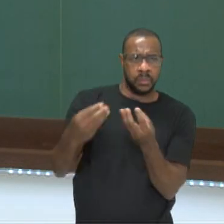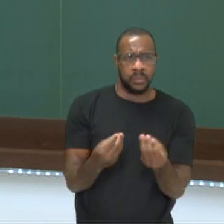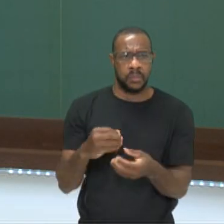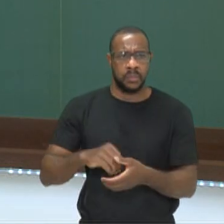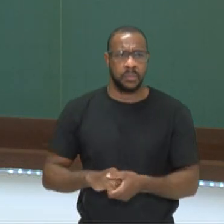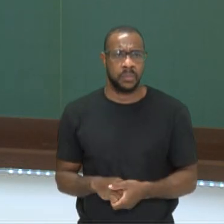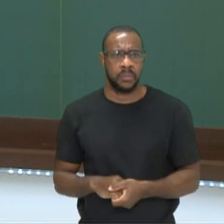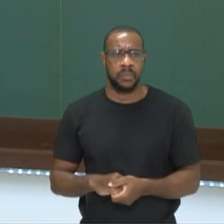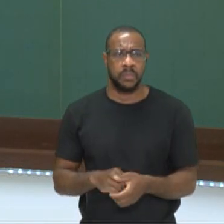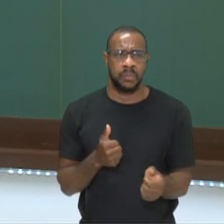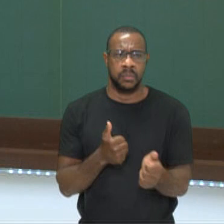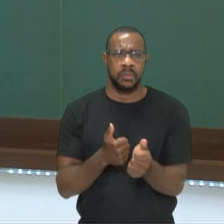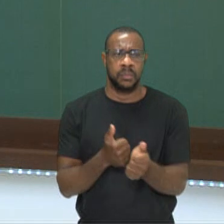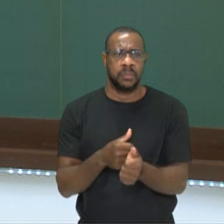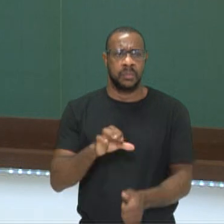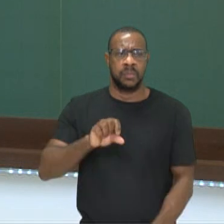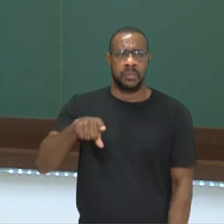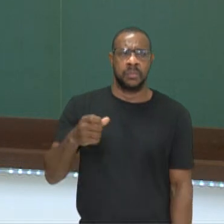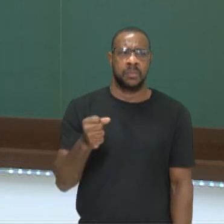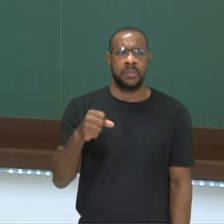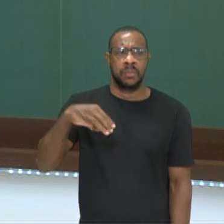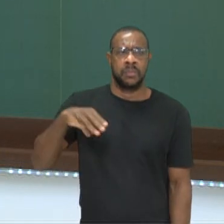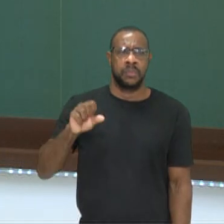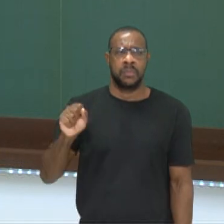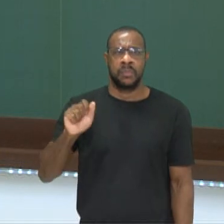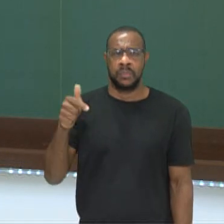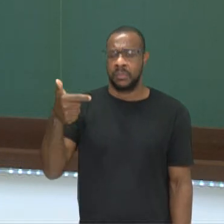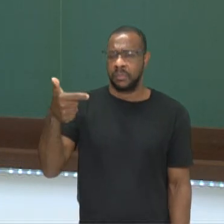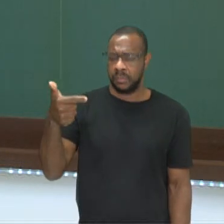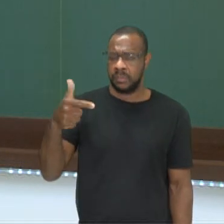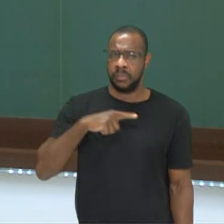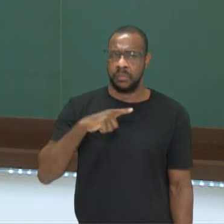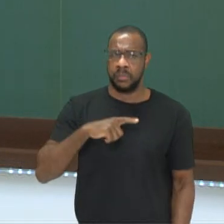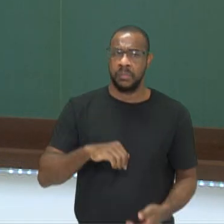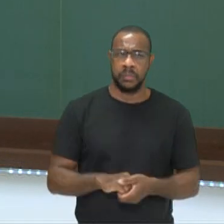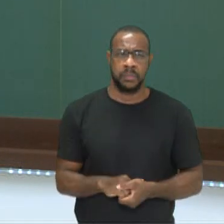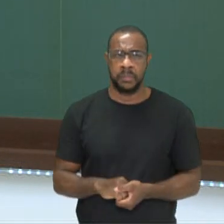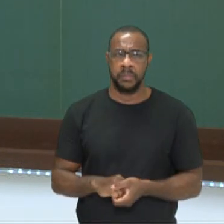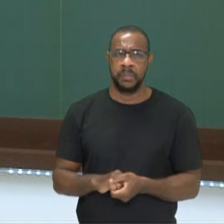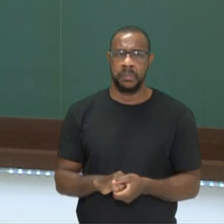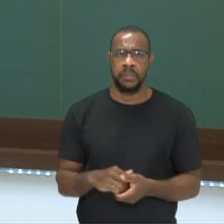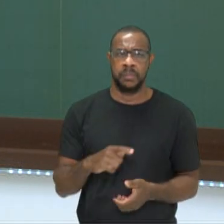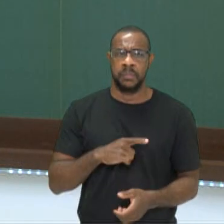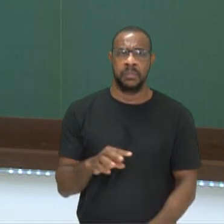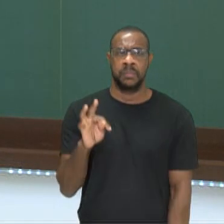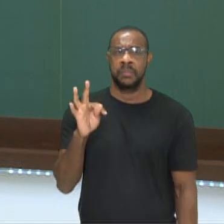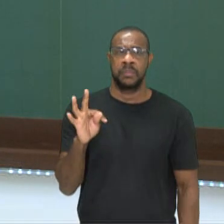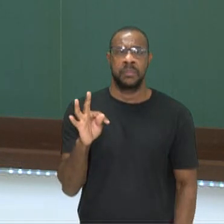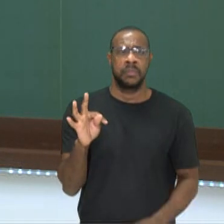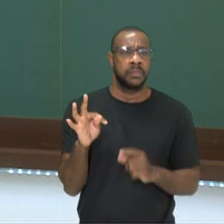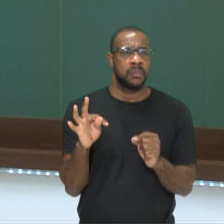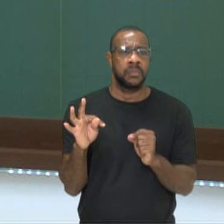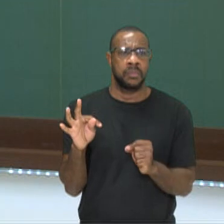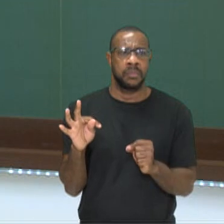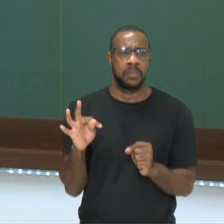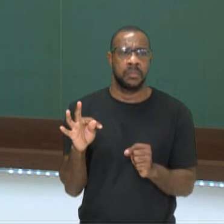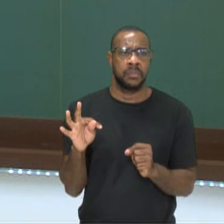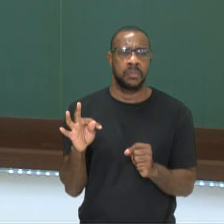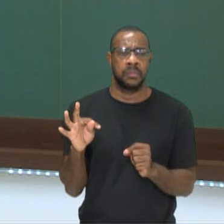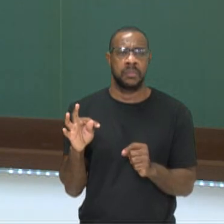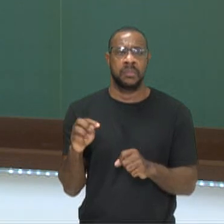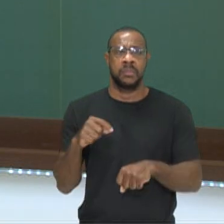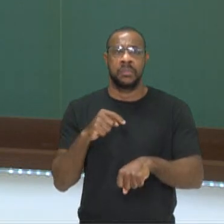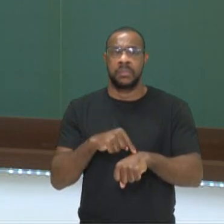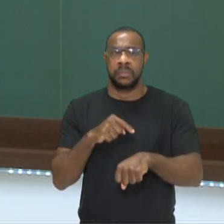Que uma boa aproximação é 9,8 metros por segundo ao quadrado, ok? E T é o tempo da queda.